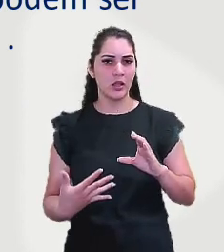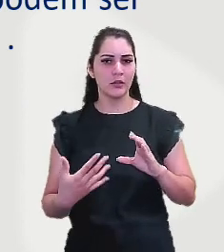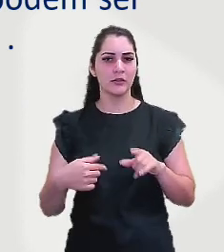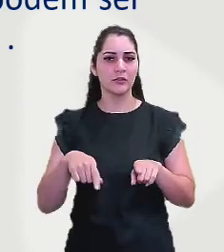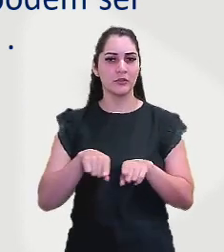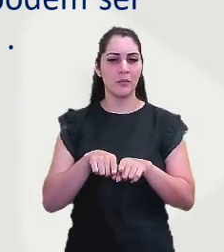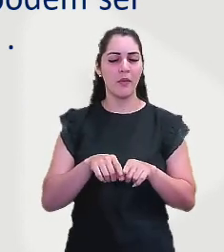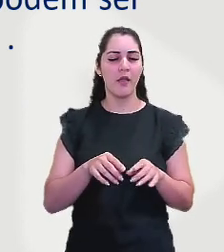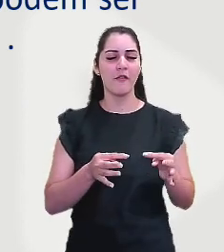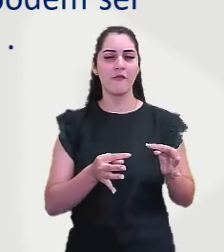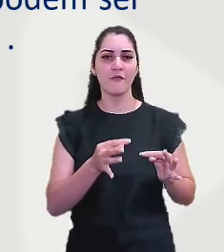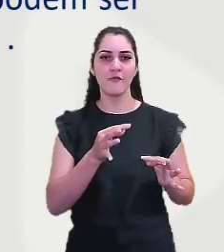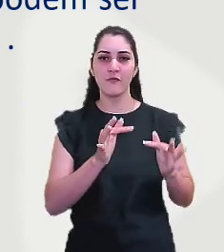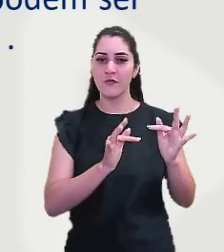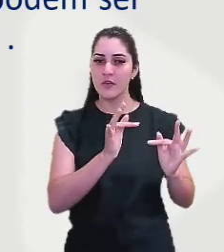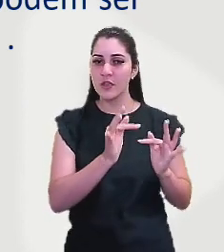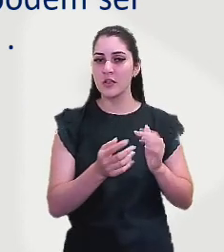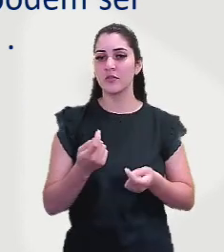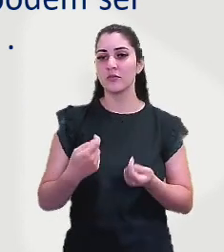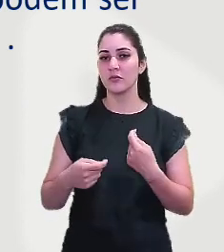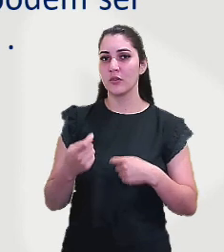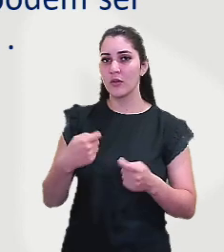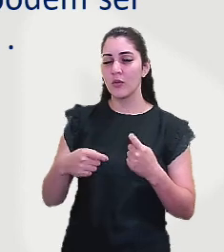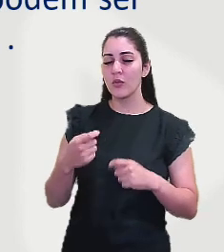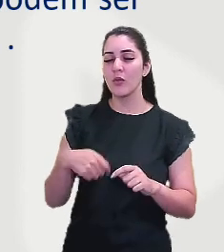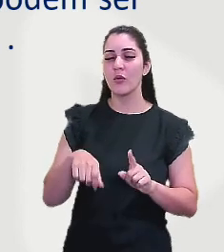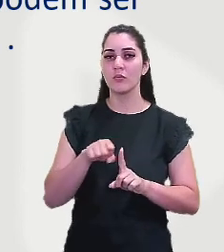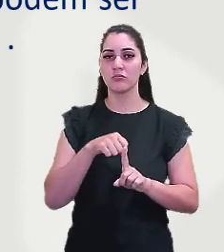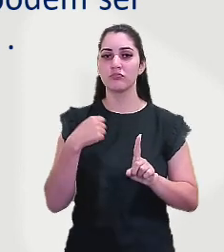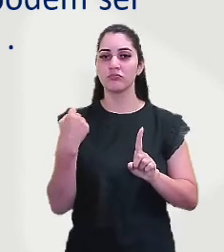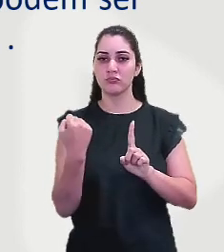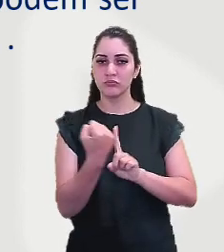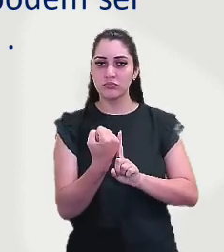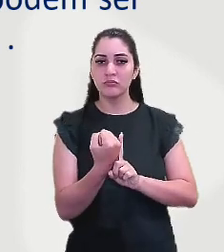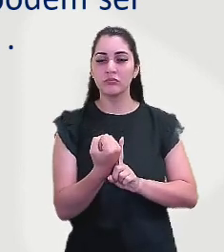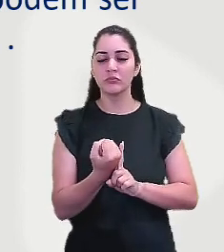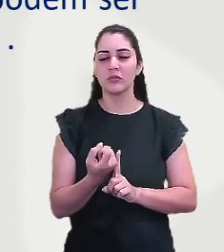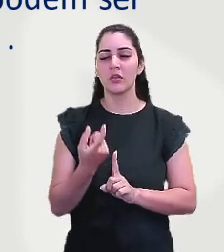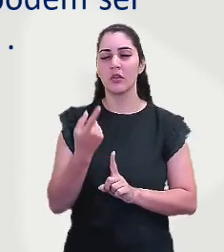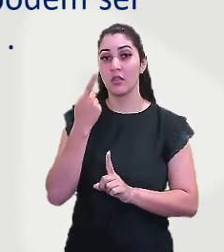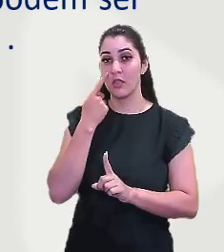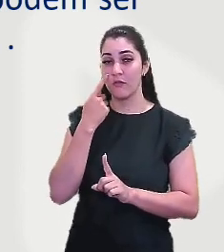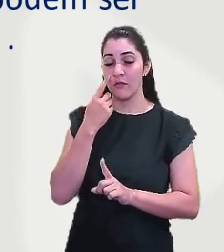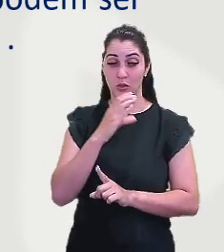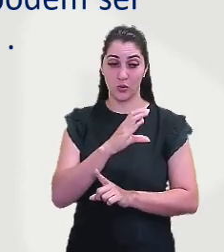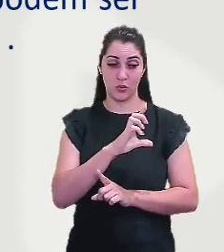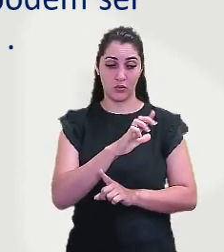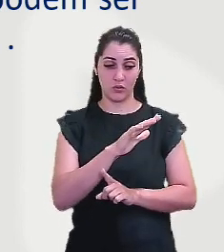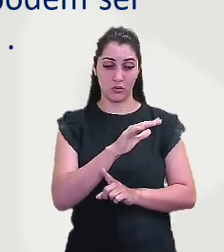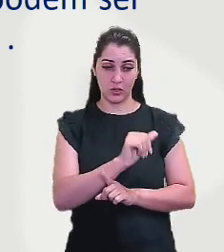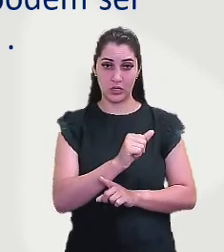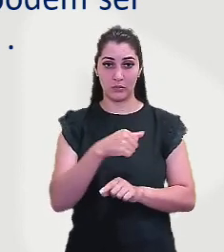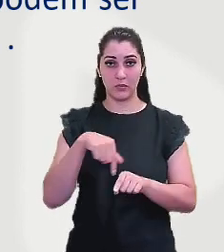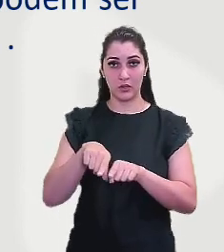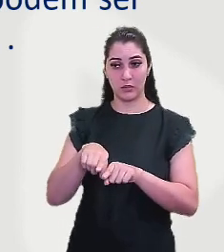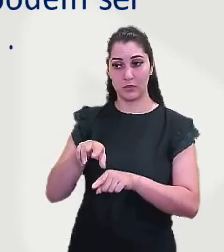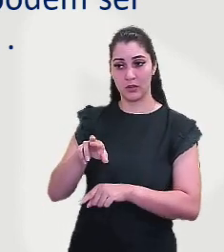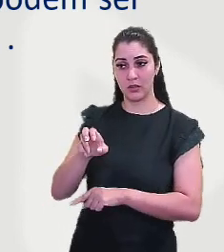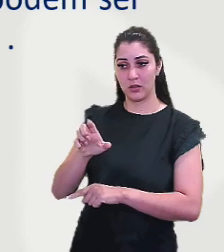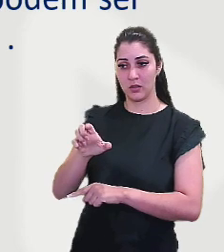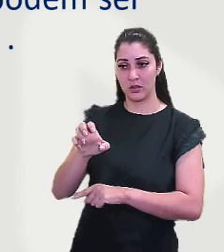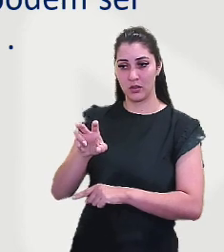físicos, econômicos, né? Os sociais, e está vendo aí o clima e o relevo. Então, vamos dar uma olhadinha, já que estamos